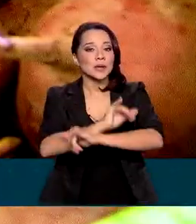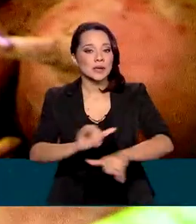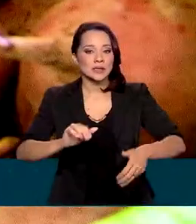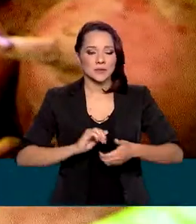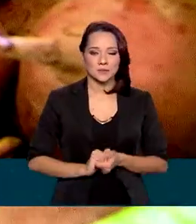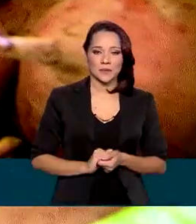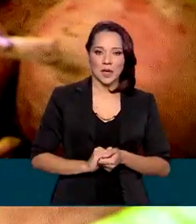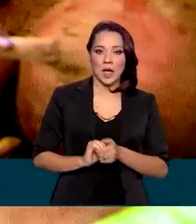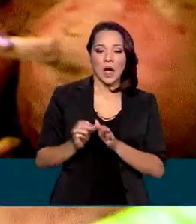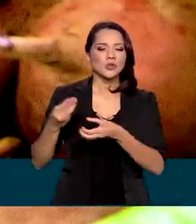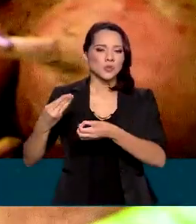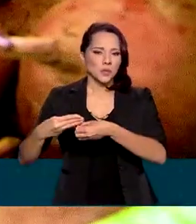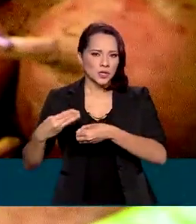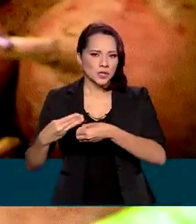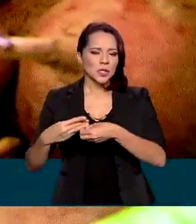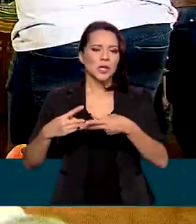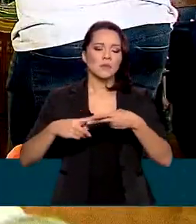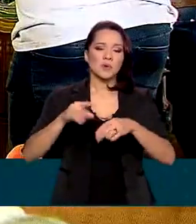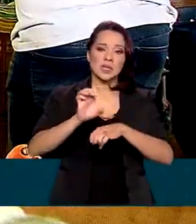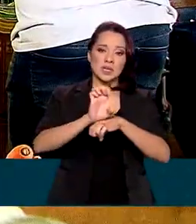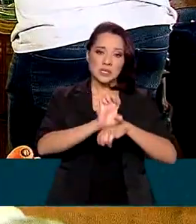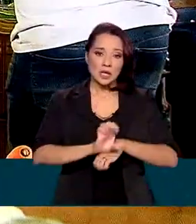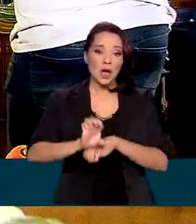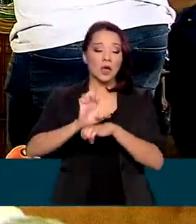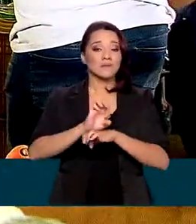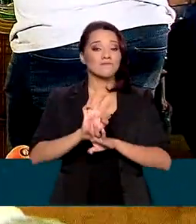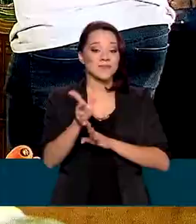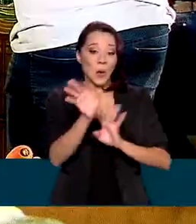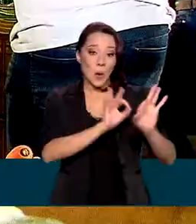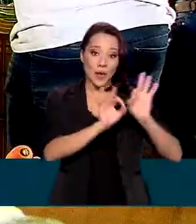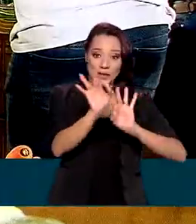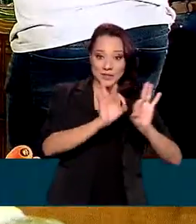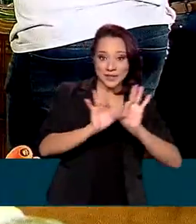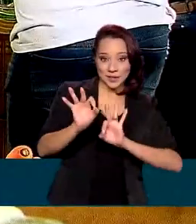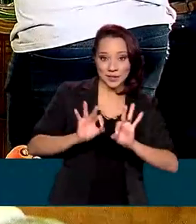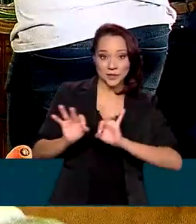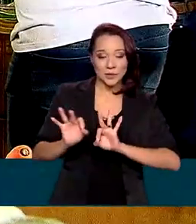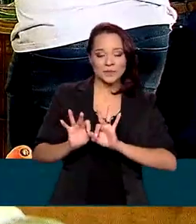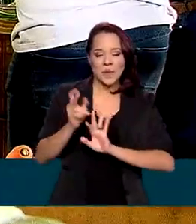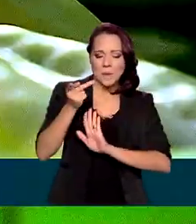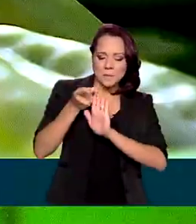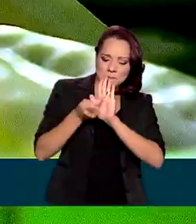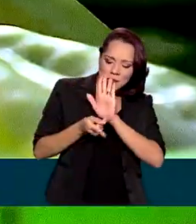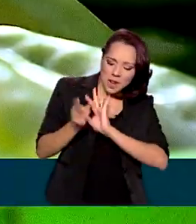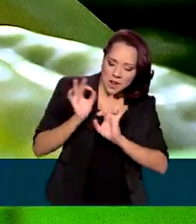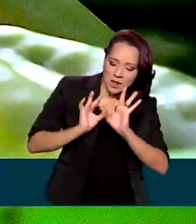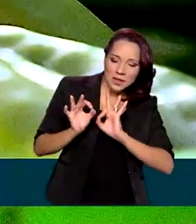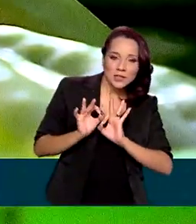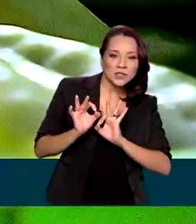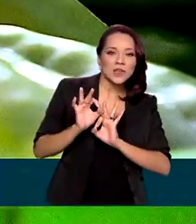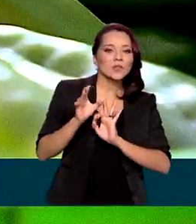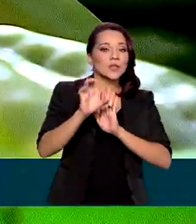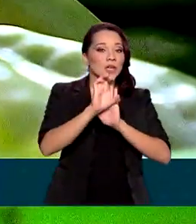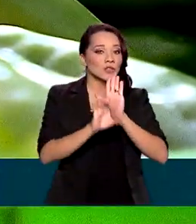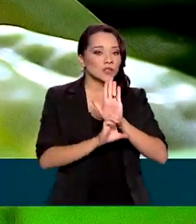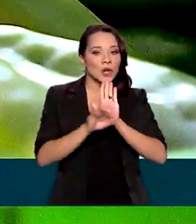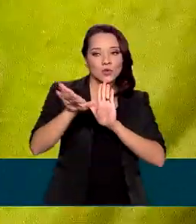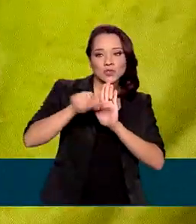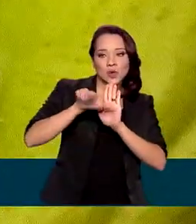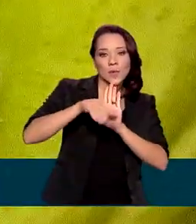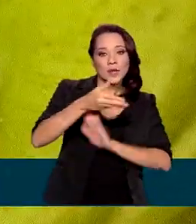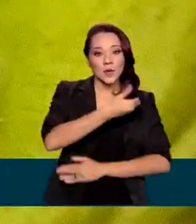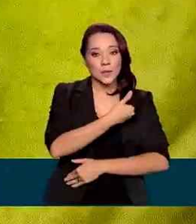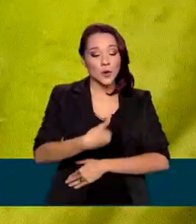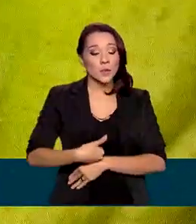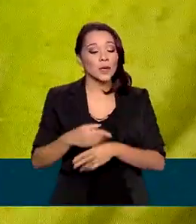As entidades municipais e estaduais estão se organizando, planejando os seus editais de chamada pública, os